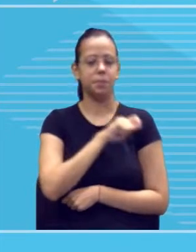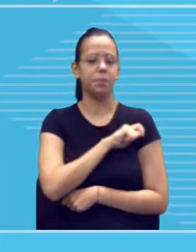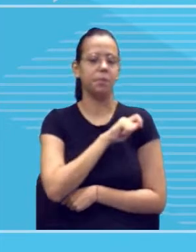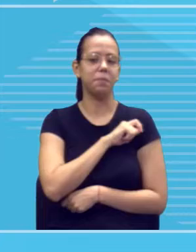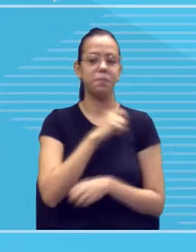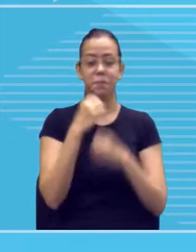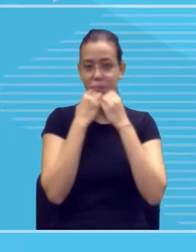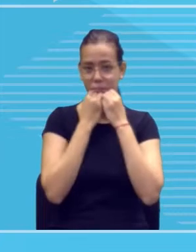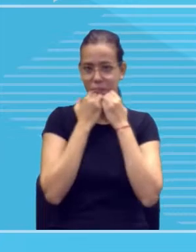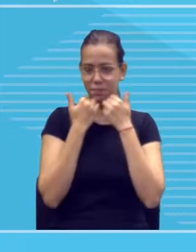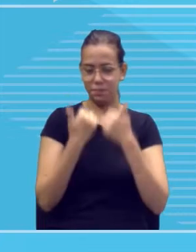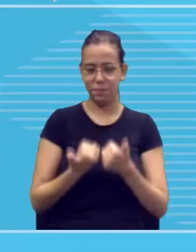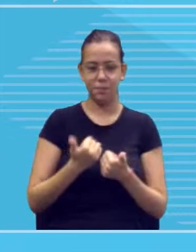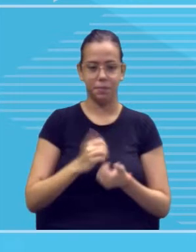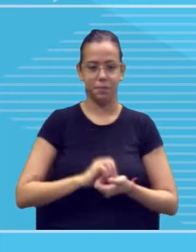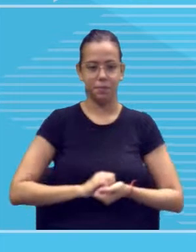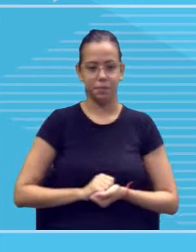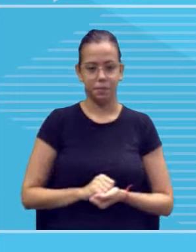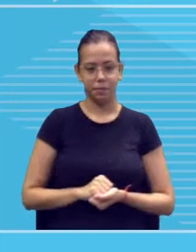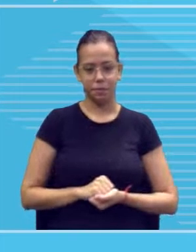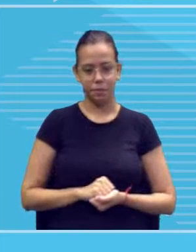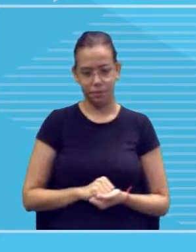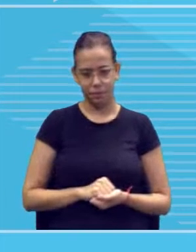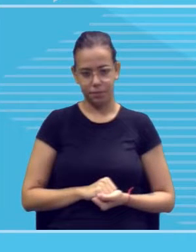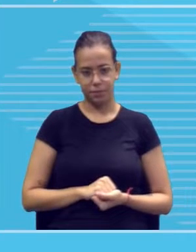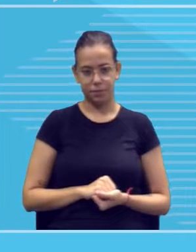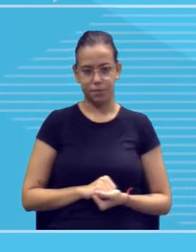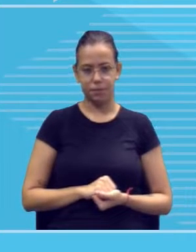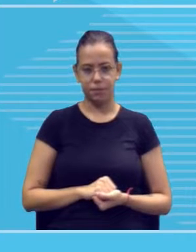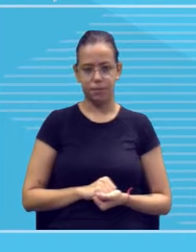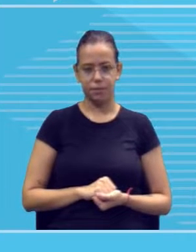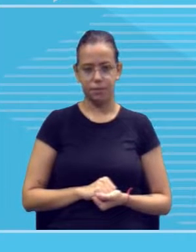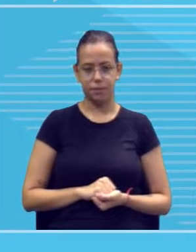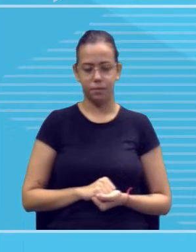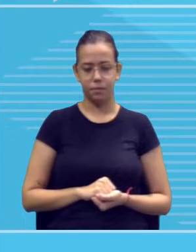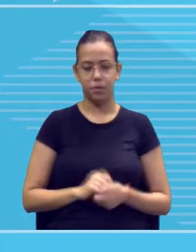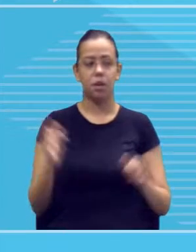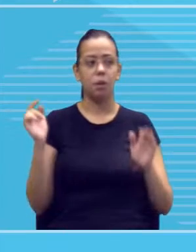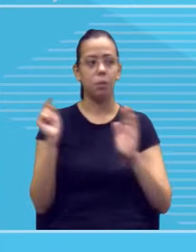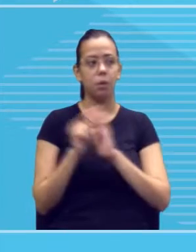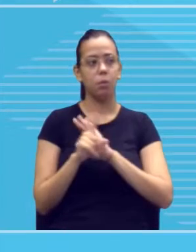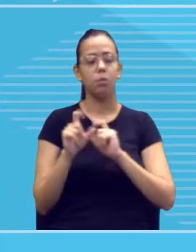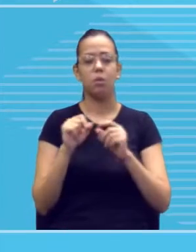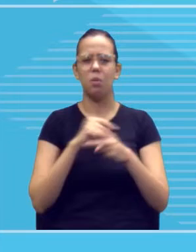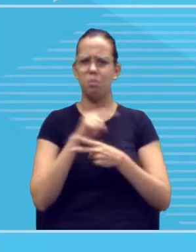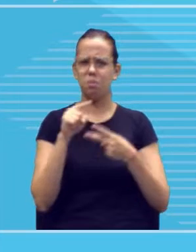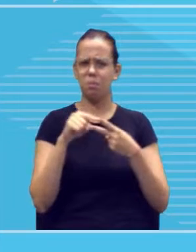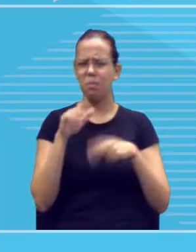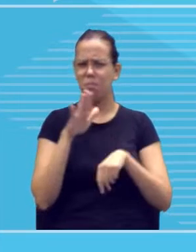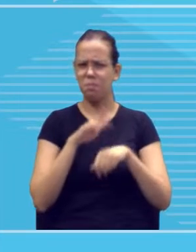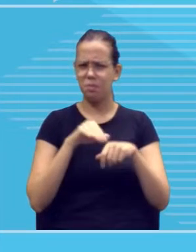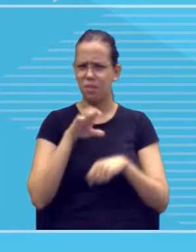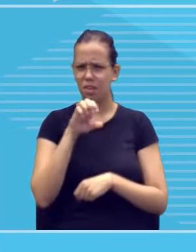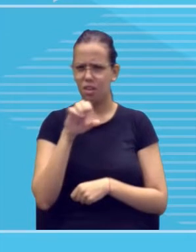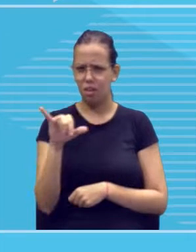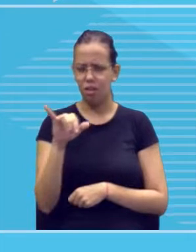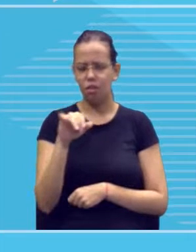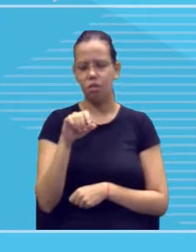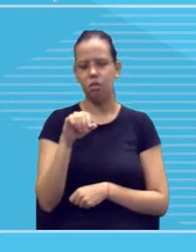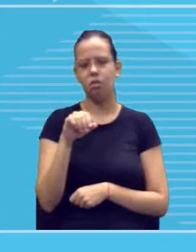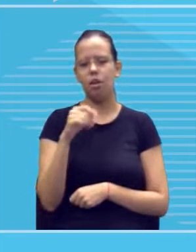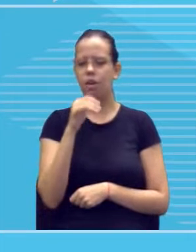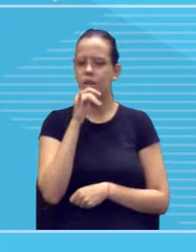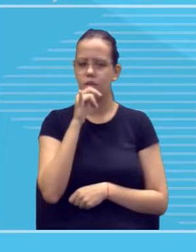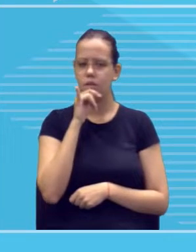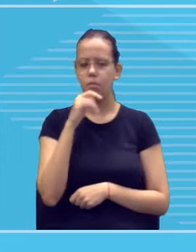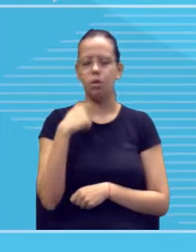com você muito Good morning olha só a pergunta dele é que se chama é um eu ei a gente quase não usa mais isso né gente eu hei de